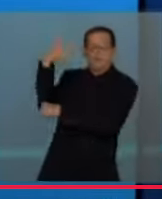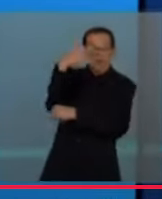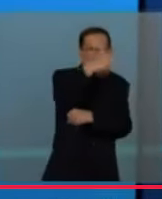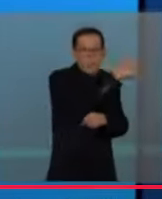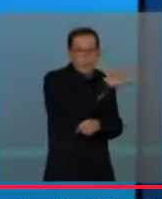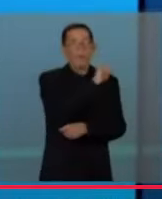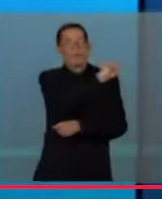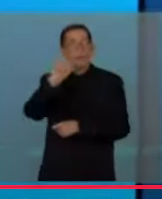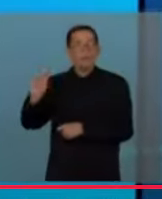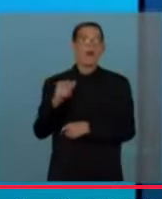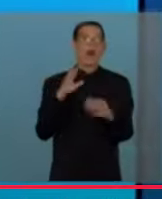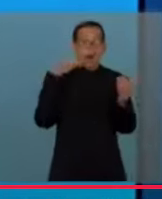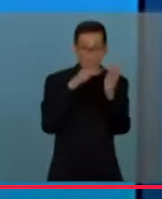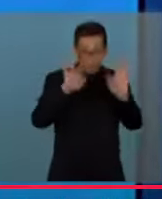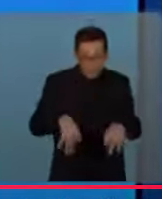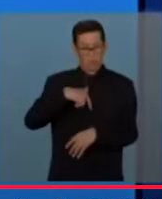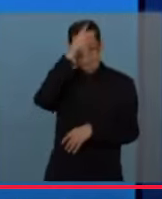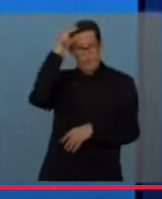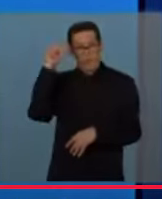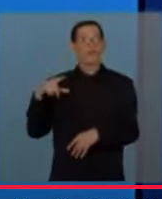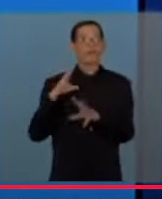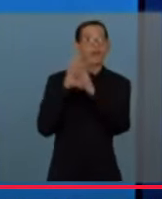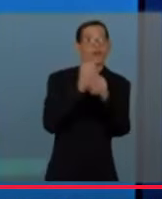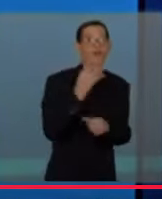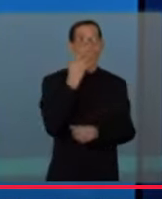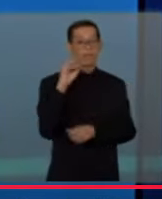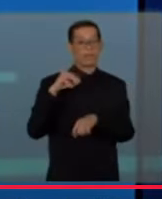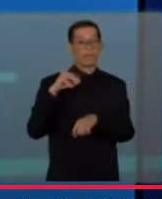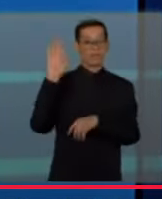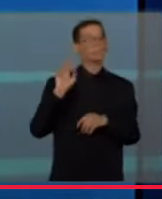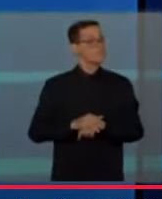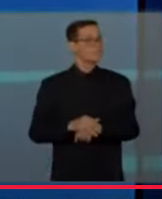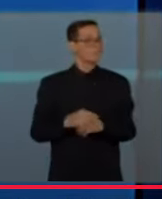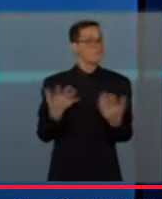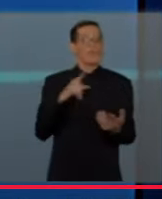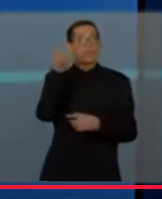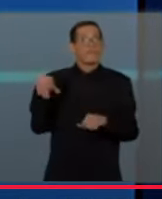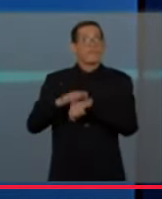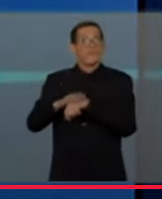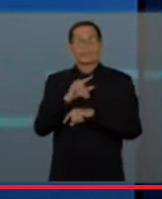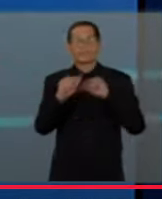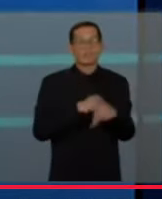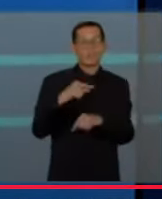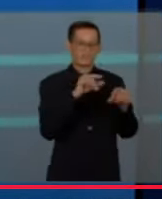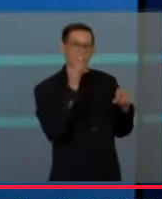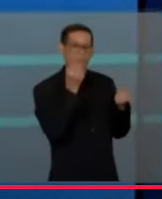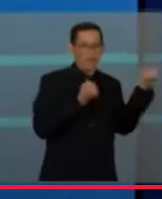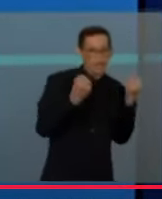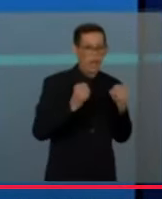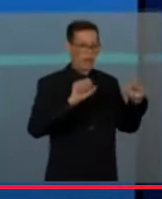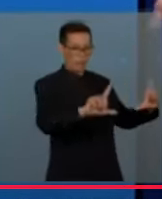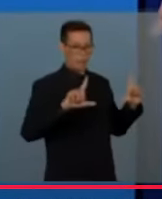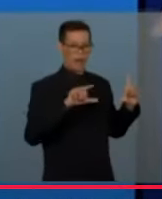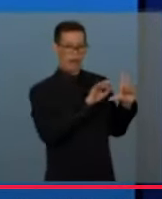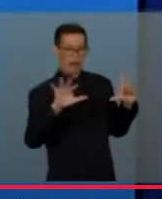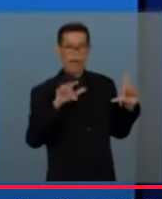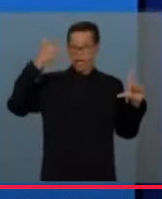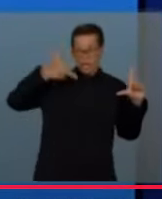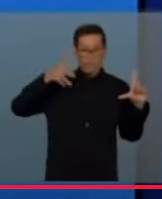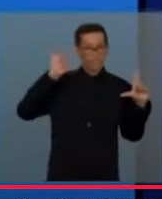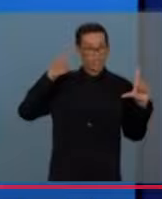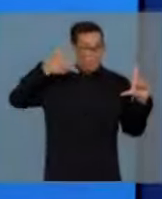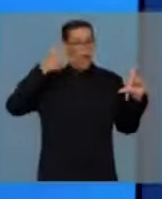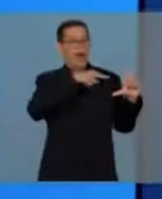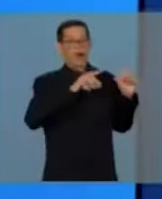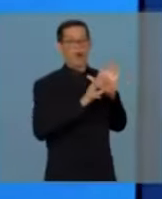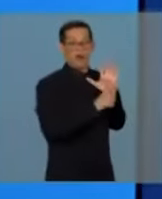chegando a 40.000 câmeras e o que faz essas câmeras não é só uma câmera normal são câmeras que fazem reconhecimento facial Inteligência Artificial um veículo que tem a placa com registro de rou furto identifica a placa comunica as